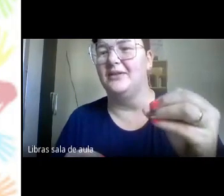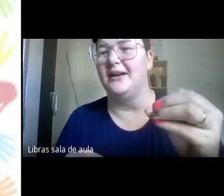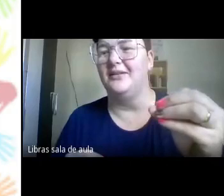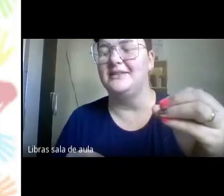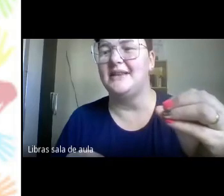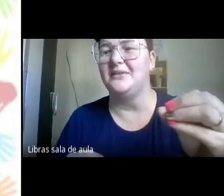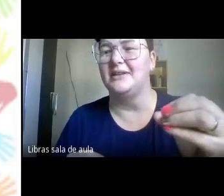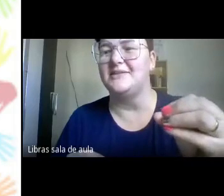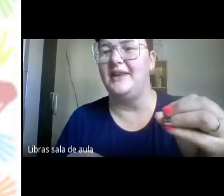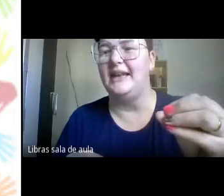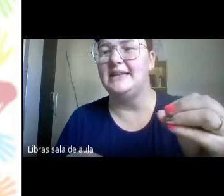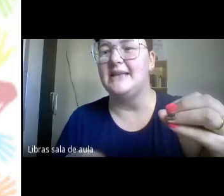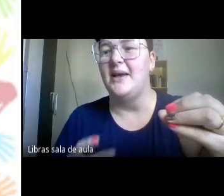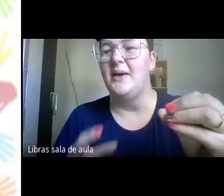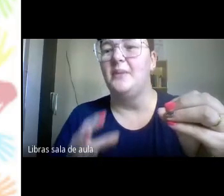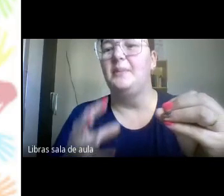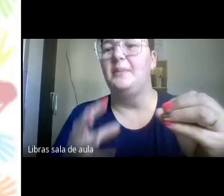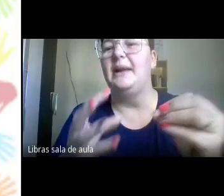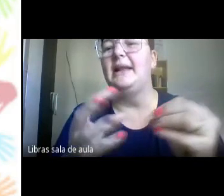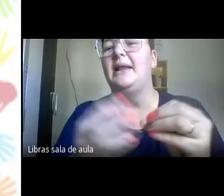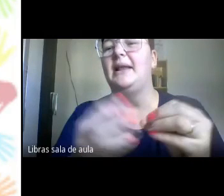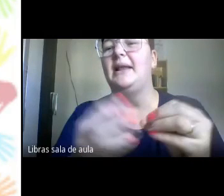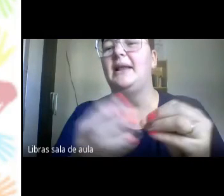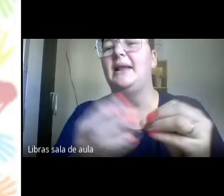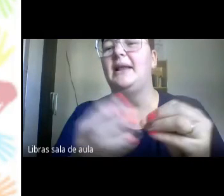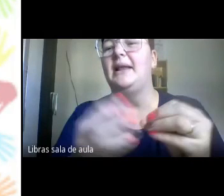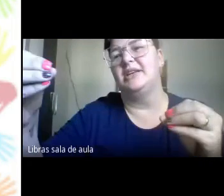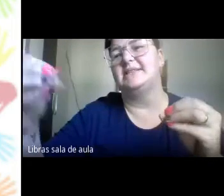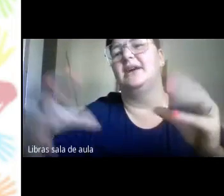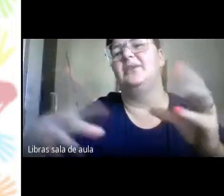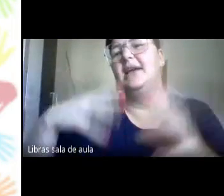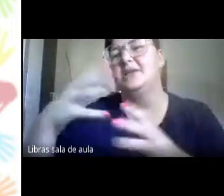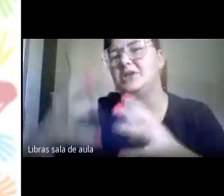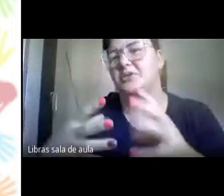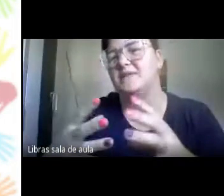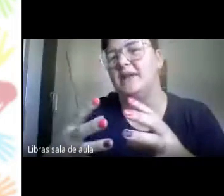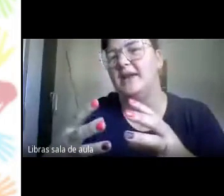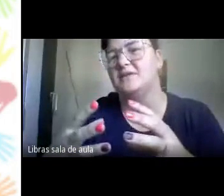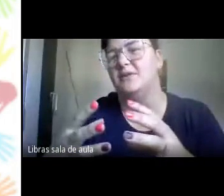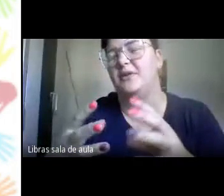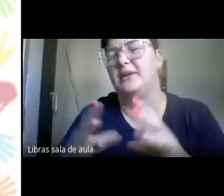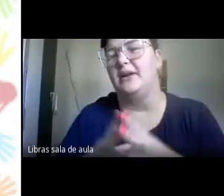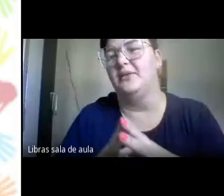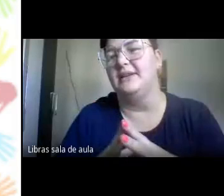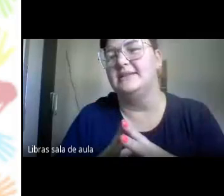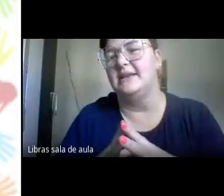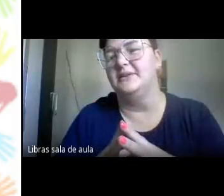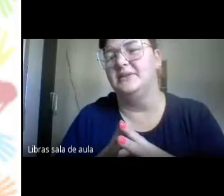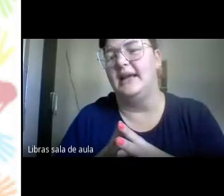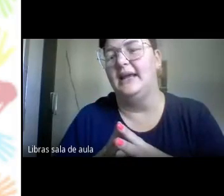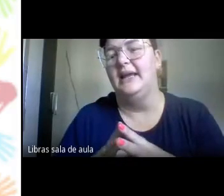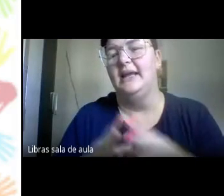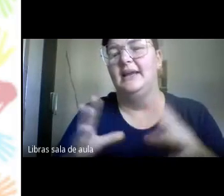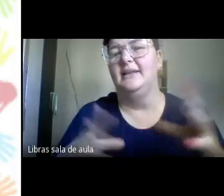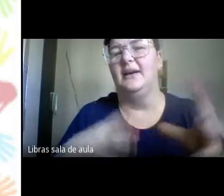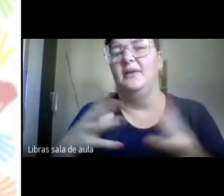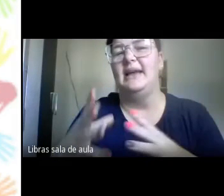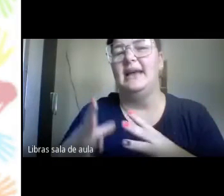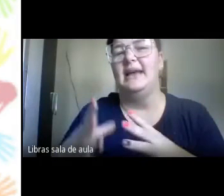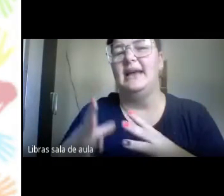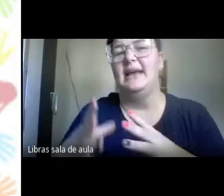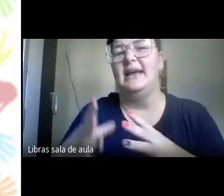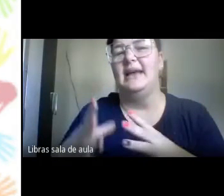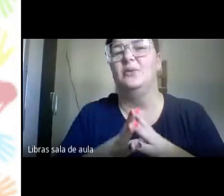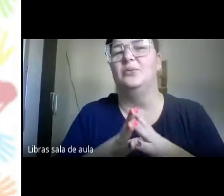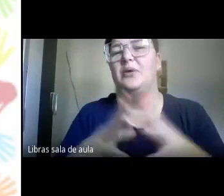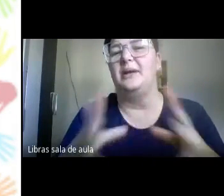contar o que está acontecendo com as filhas, para depois eu ir com ela na direção e aí a gente conseguir resolver o que está acontecendo, né? Então, é